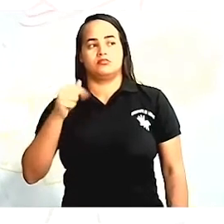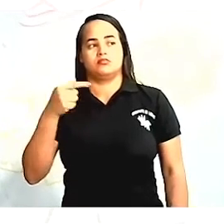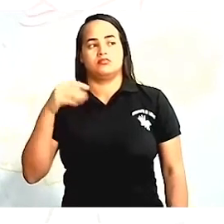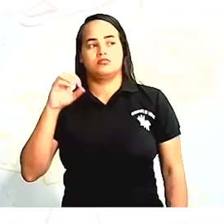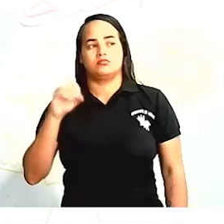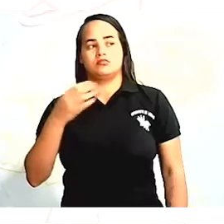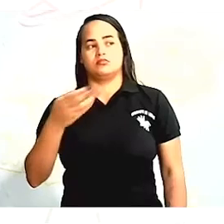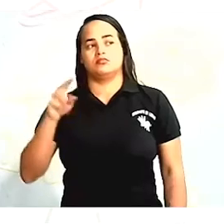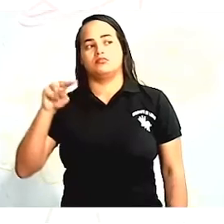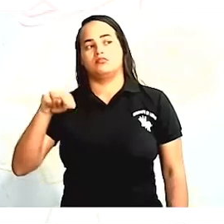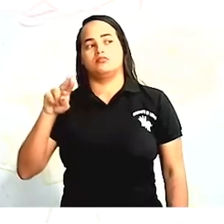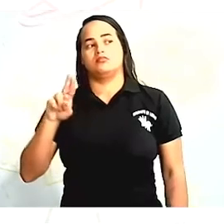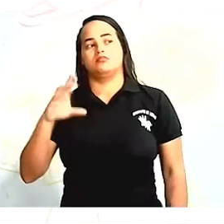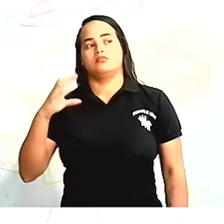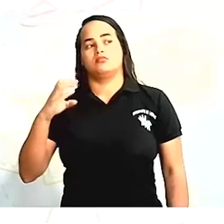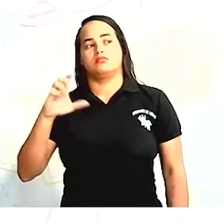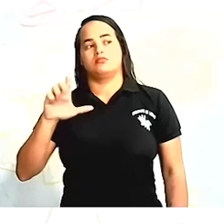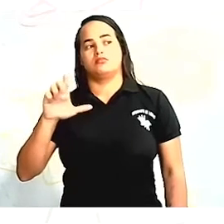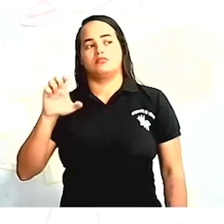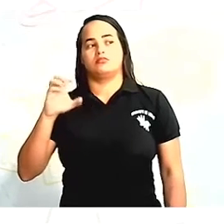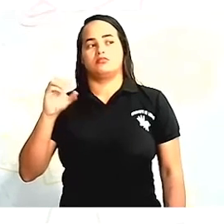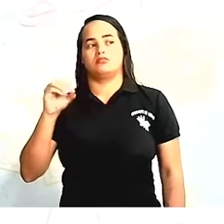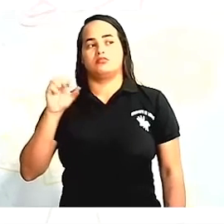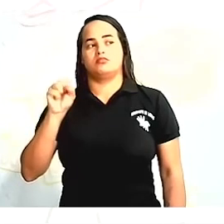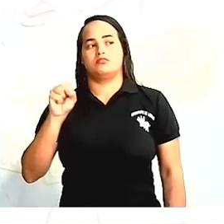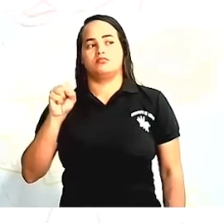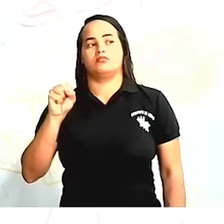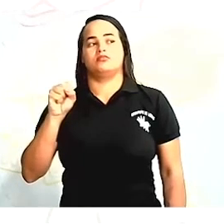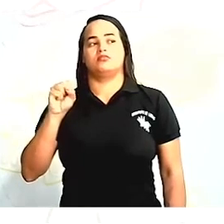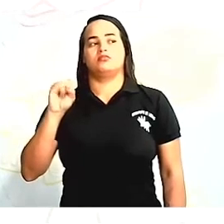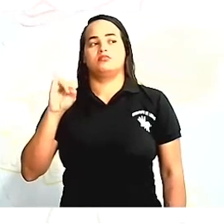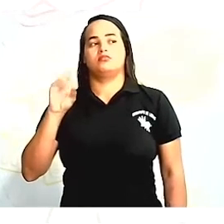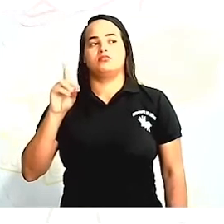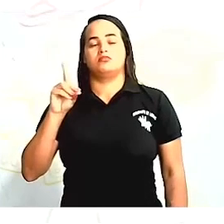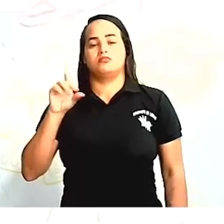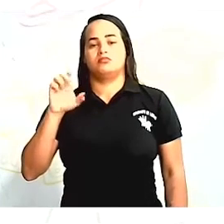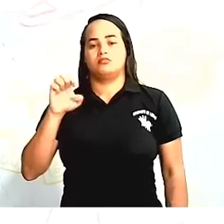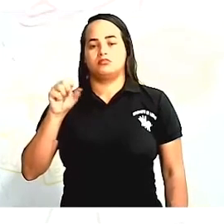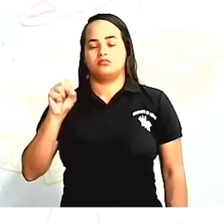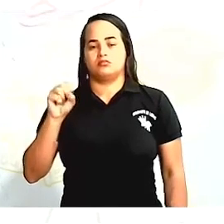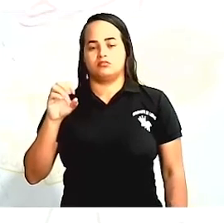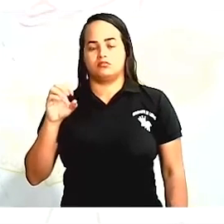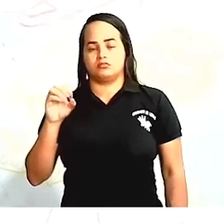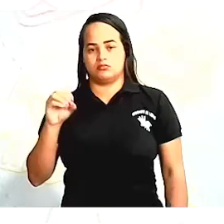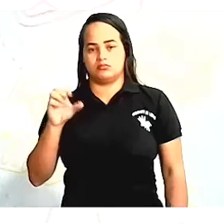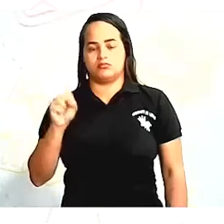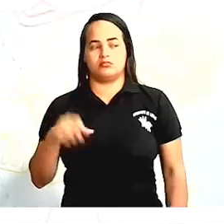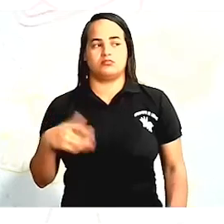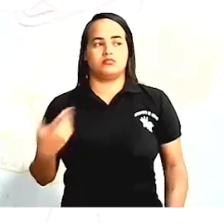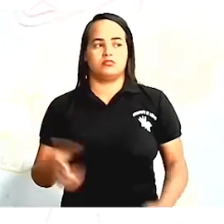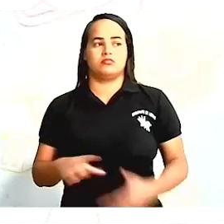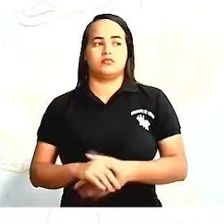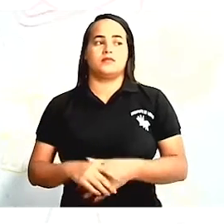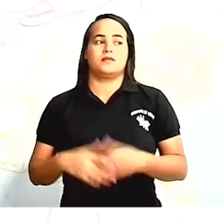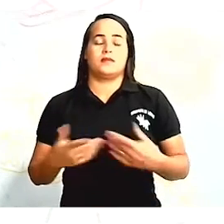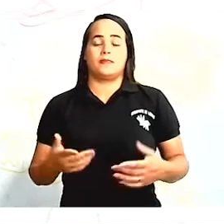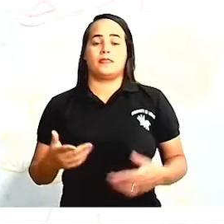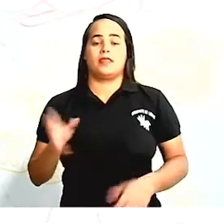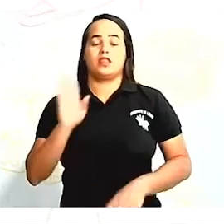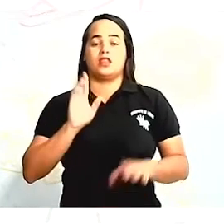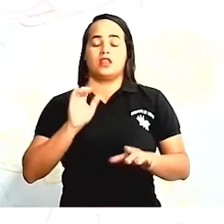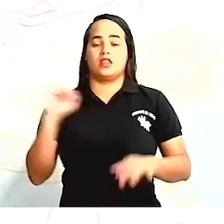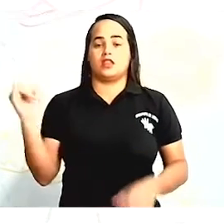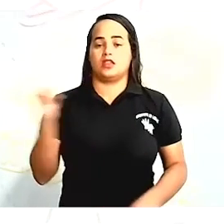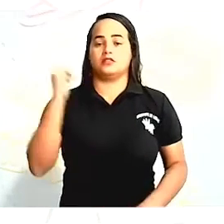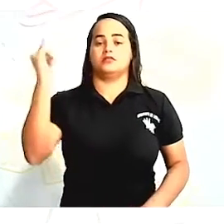RNA em DNA. Ela é muito eficaz no bloqueio da replicação do vírus. Então, ó, se não